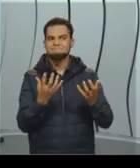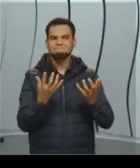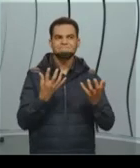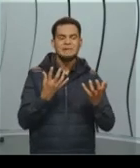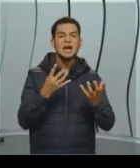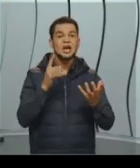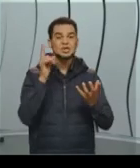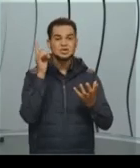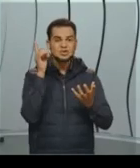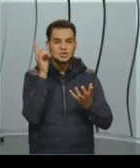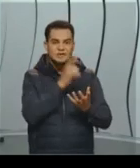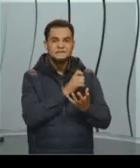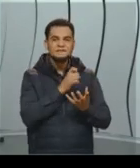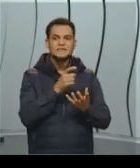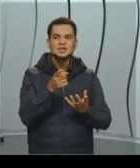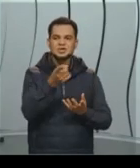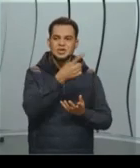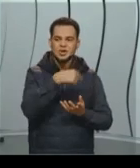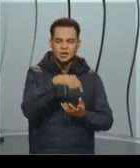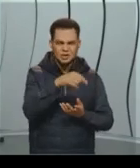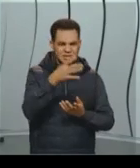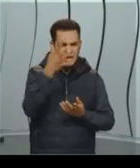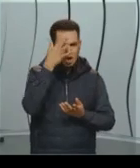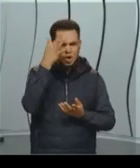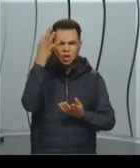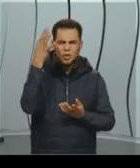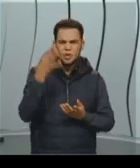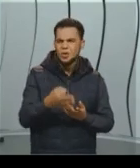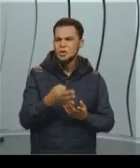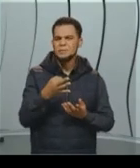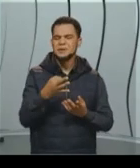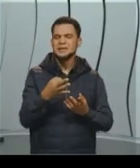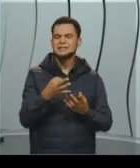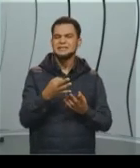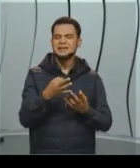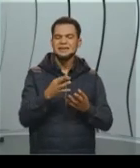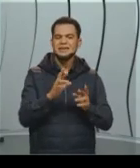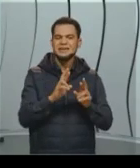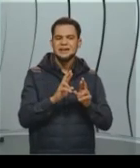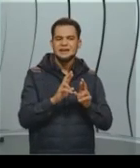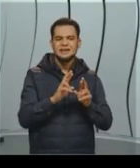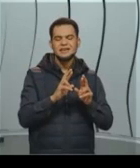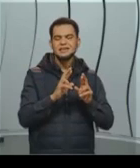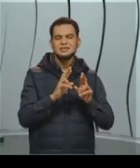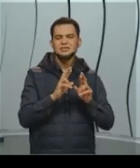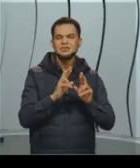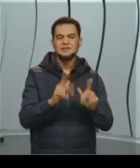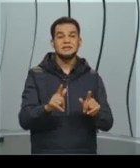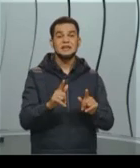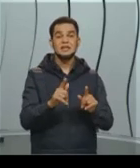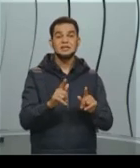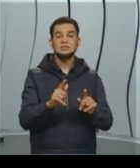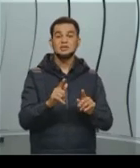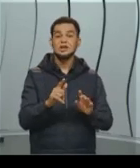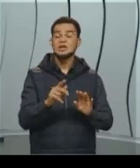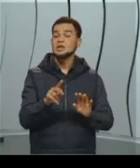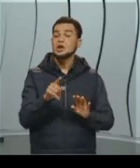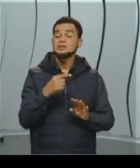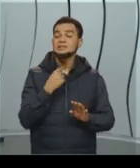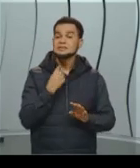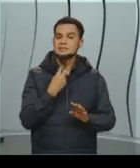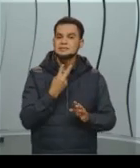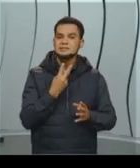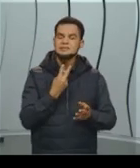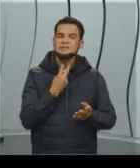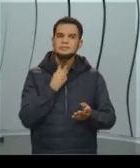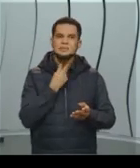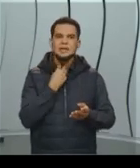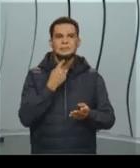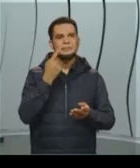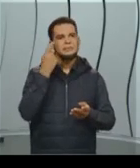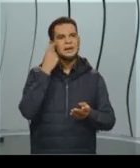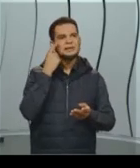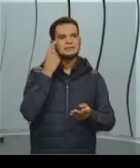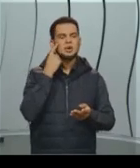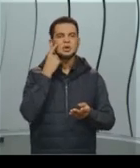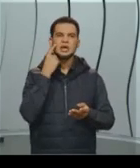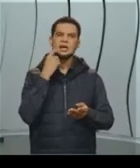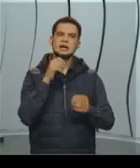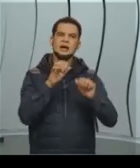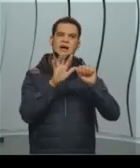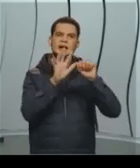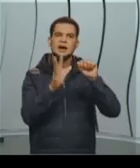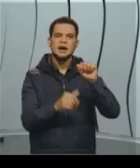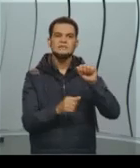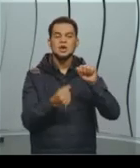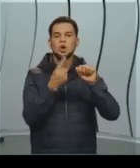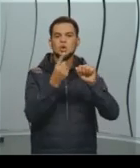dia de entender essa questão, de não generalizar a África como se fosse uma coisa só, de não entender ela como se fosse um país,